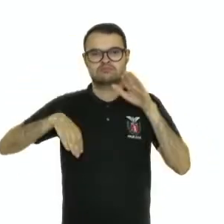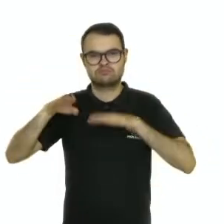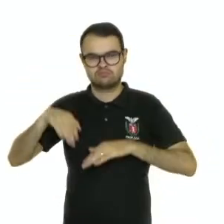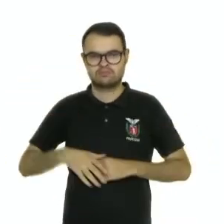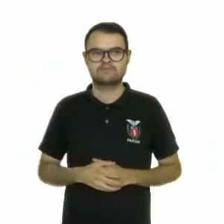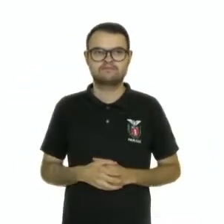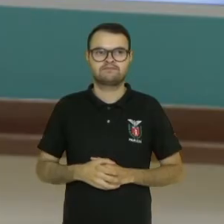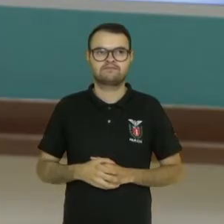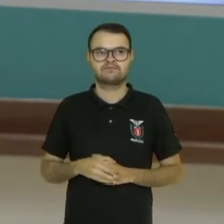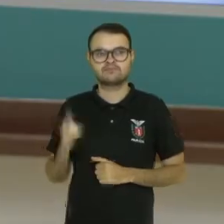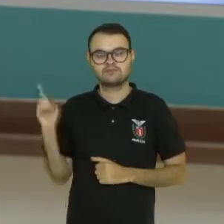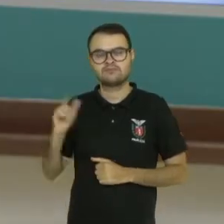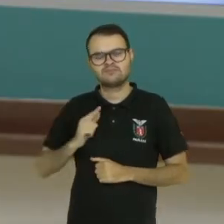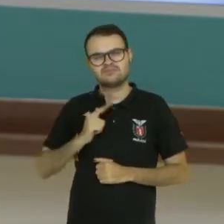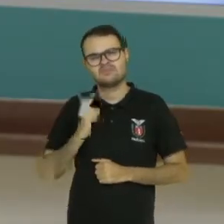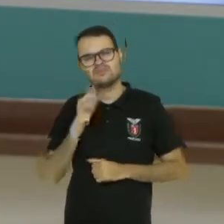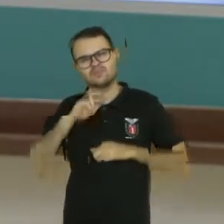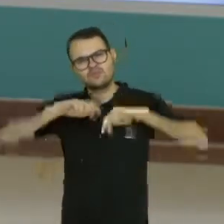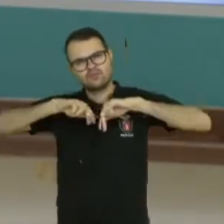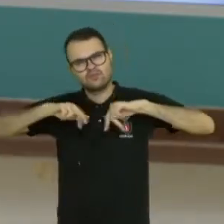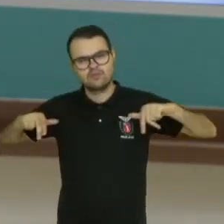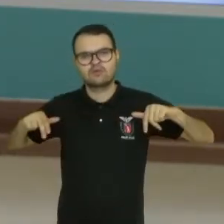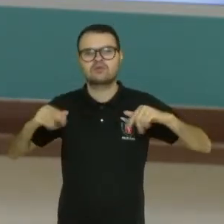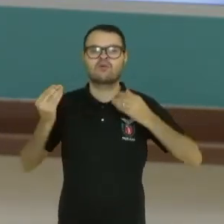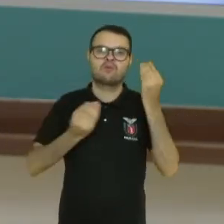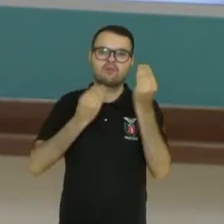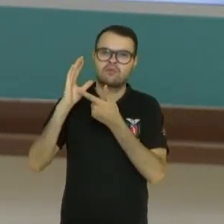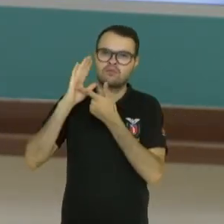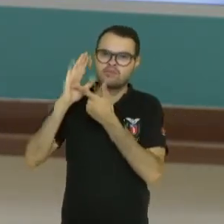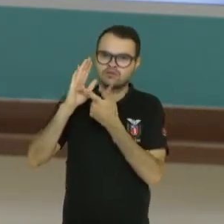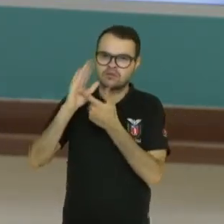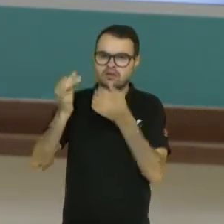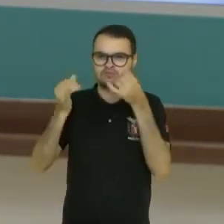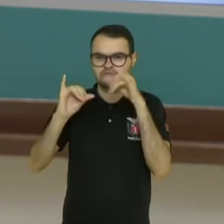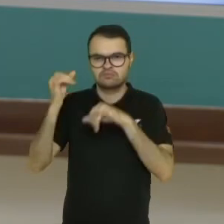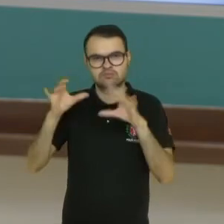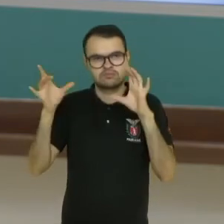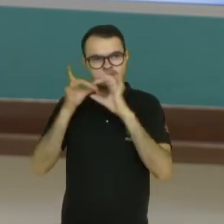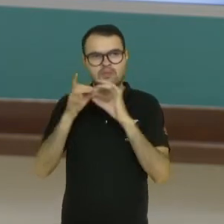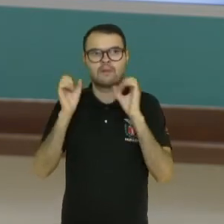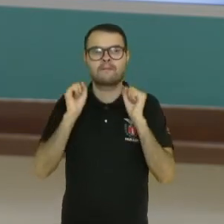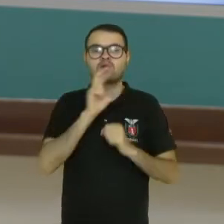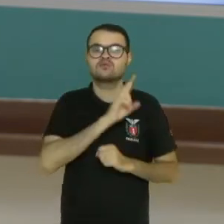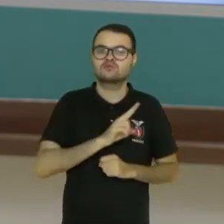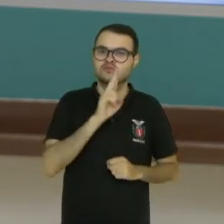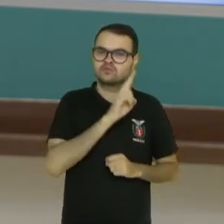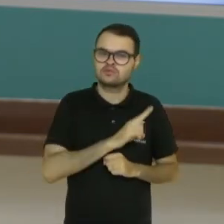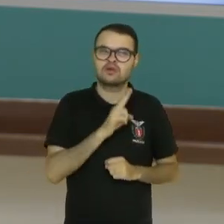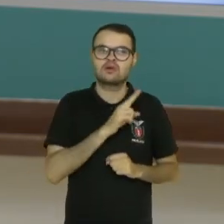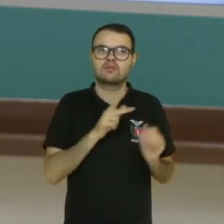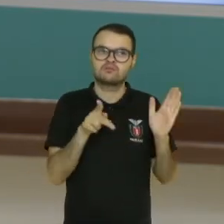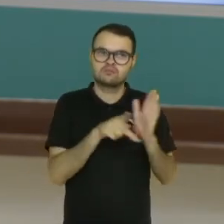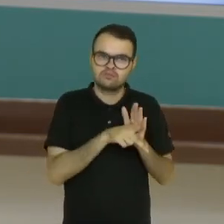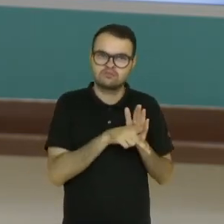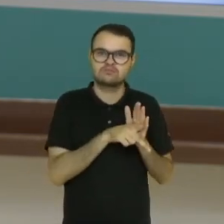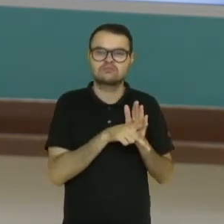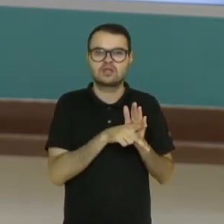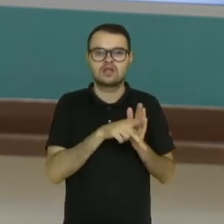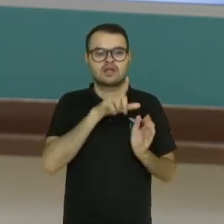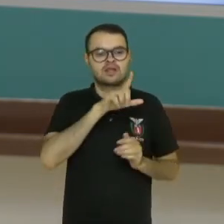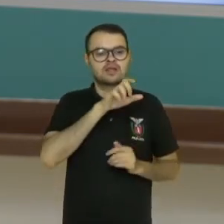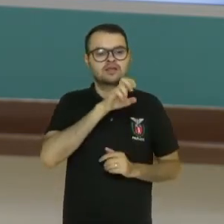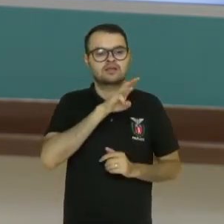respectivamente. Então, existem maneiras de a gente estar representando essas ligações químicas. A gente pode usar a fórmula eletrônica de Lewis, que